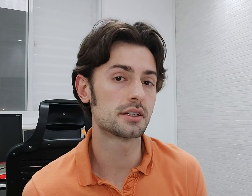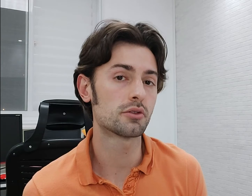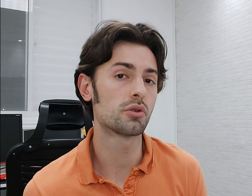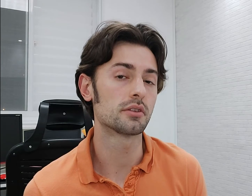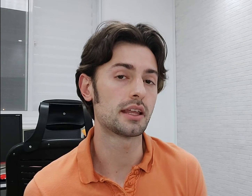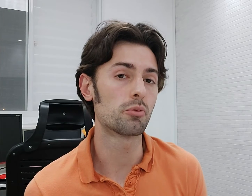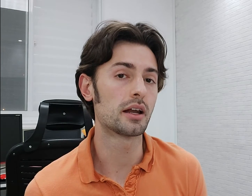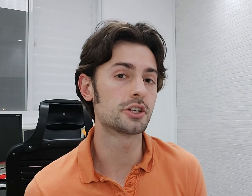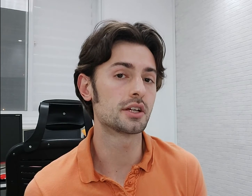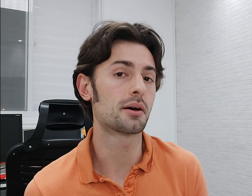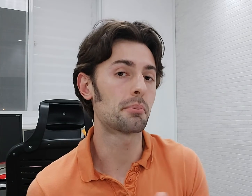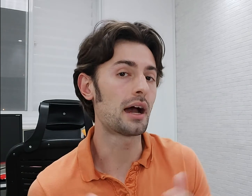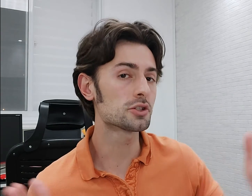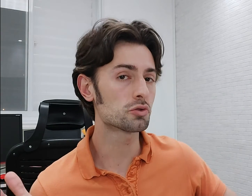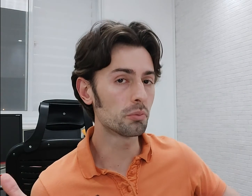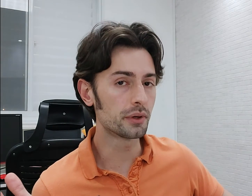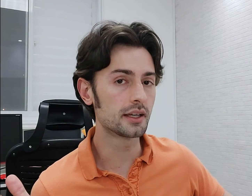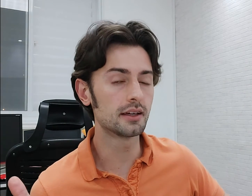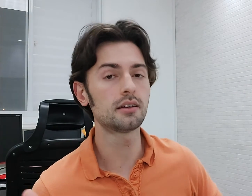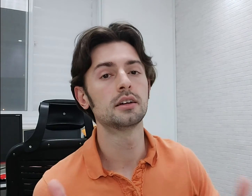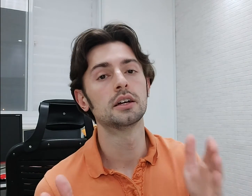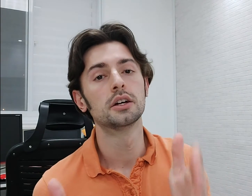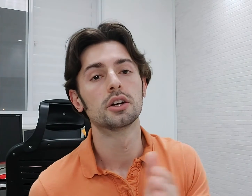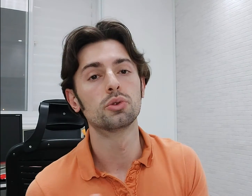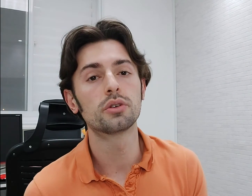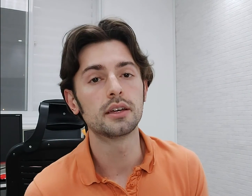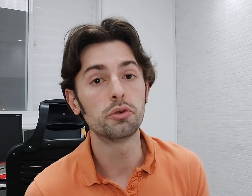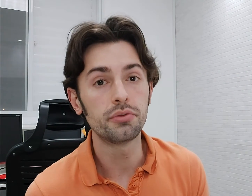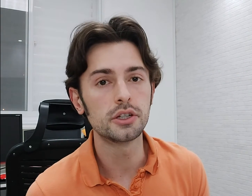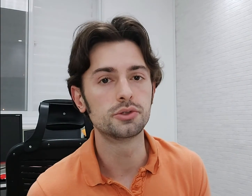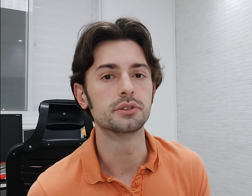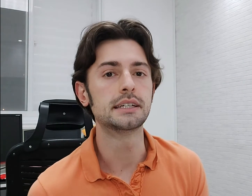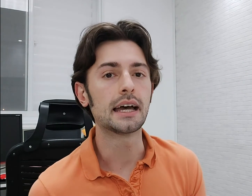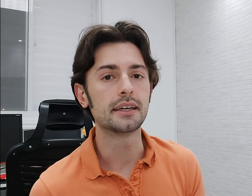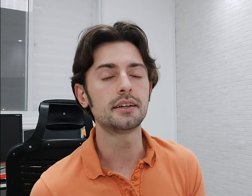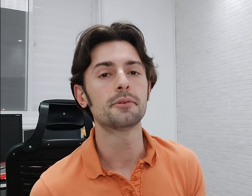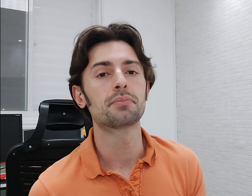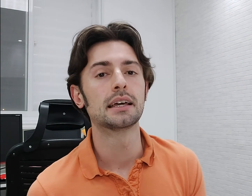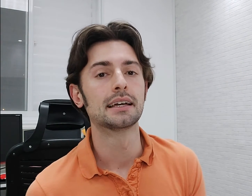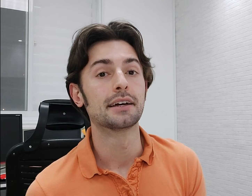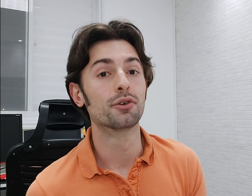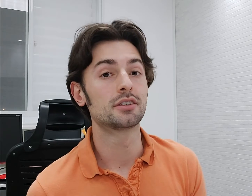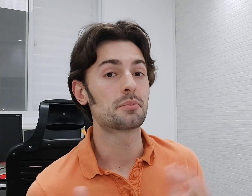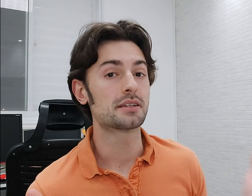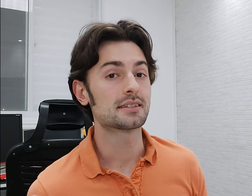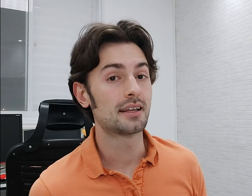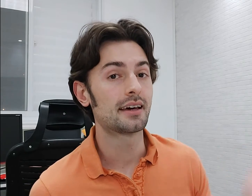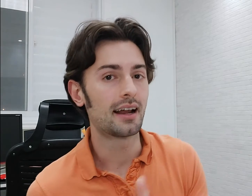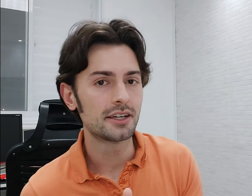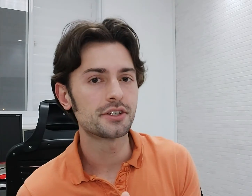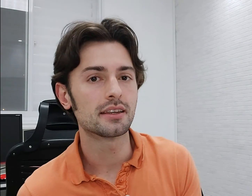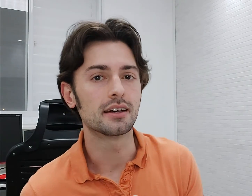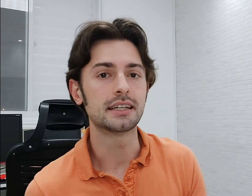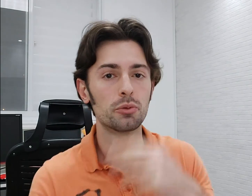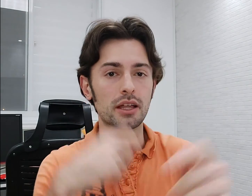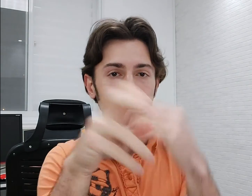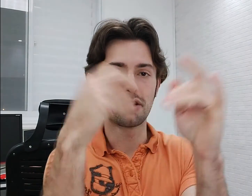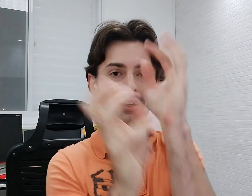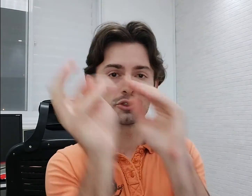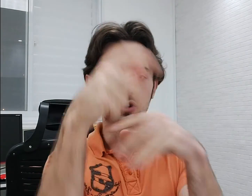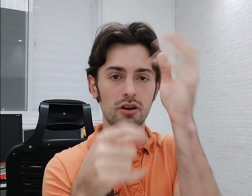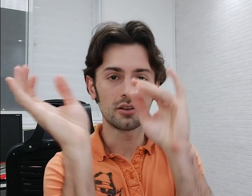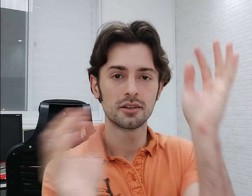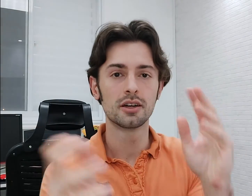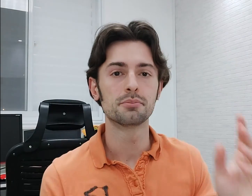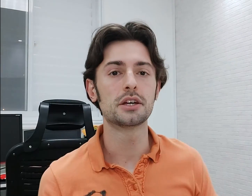o risco de você ter uma legenda mais comprida do que o vídeo? E aí você vai precisar acelerar a legenda. E aí o